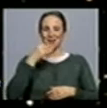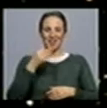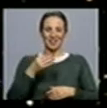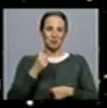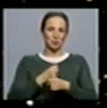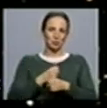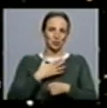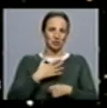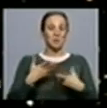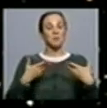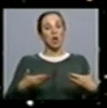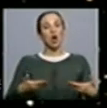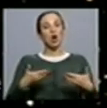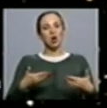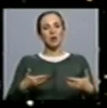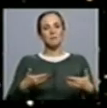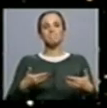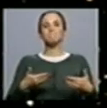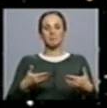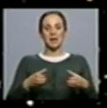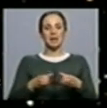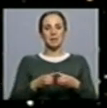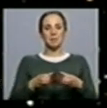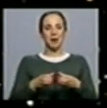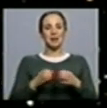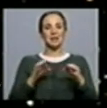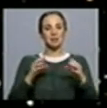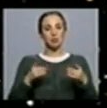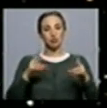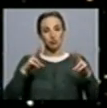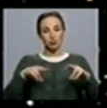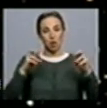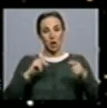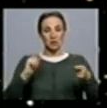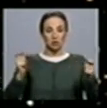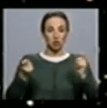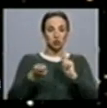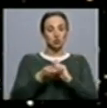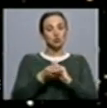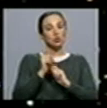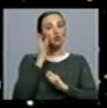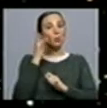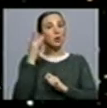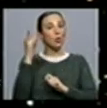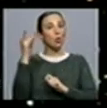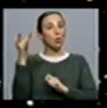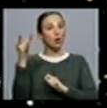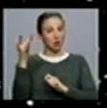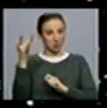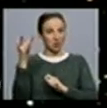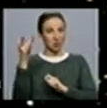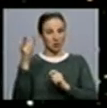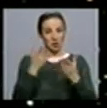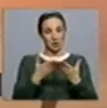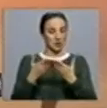astrónomos. E agora, eis então que a equipa que inicialmente descobriu estas alterações do brilho, dos dados do Kepler, de arquivo